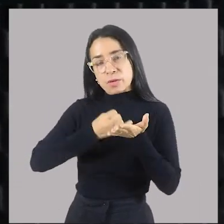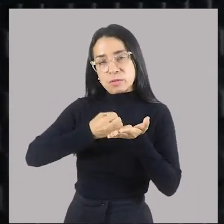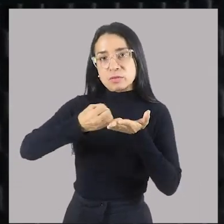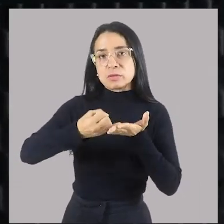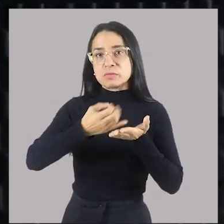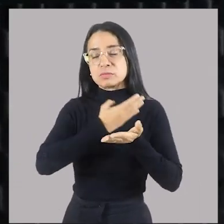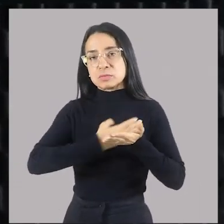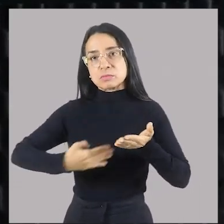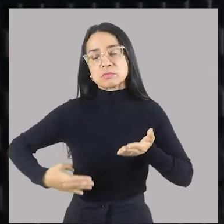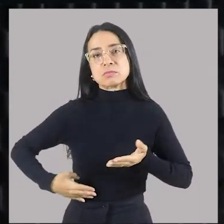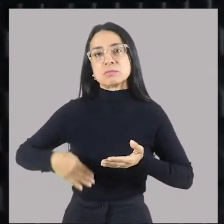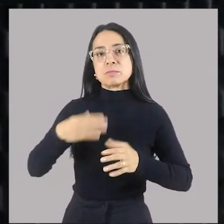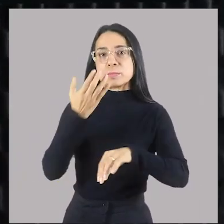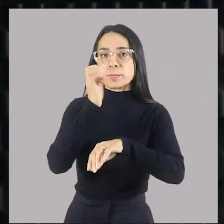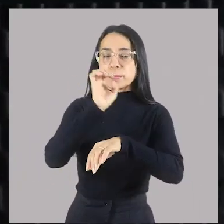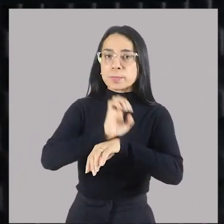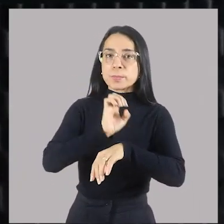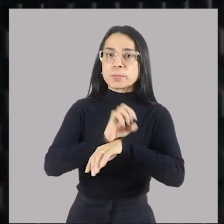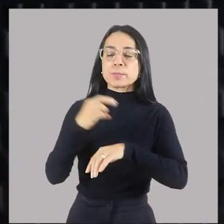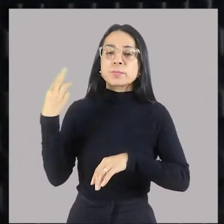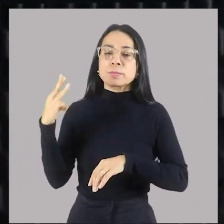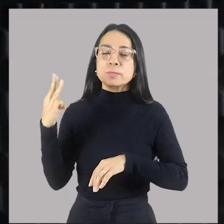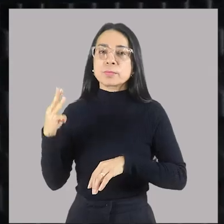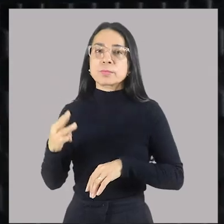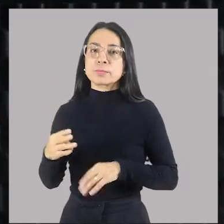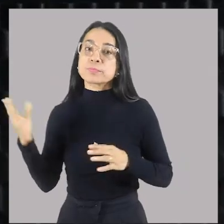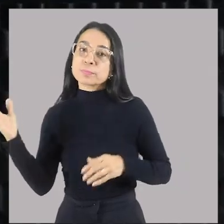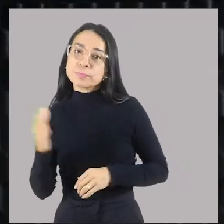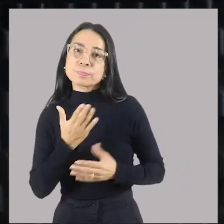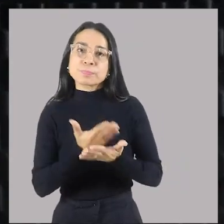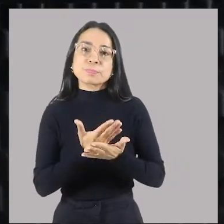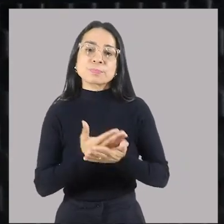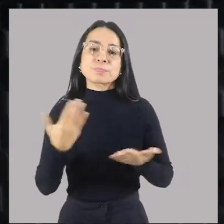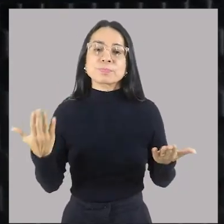bom? Então, se preparem aí, vamos lá para a nossa aula de hoje.